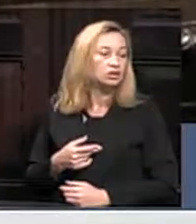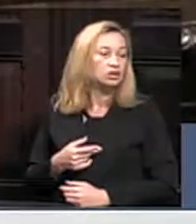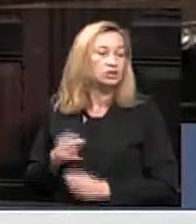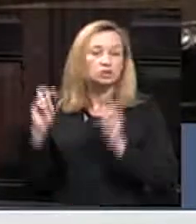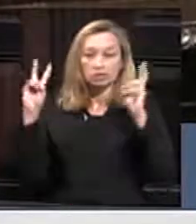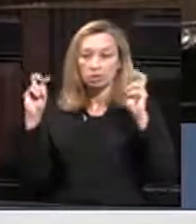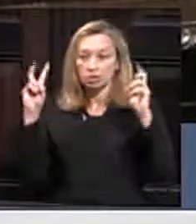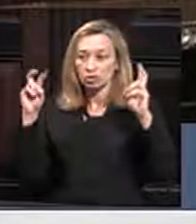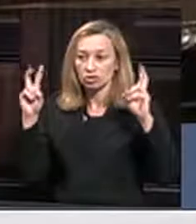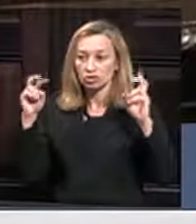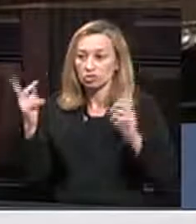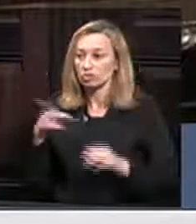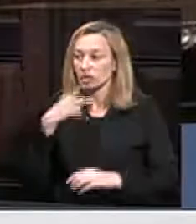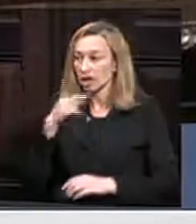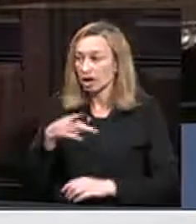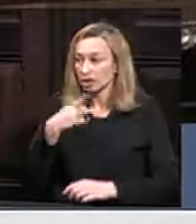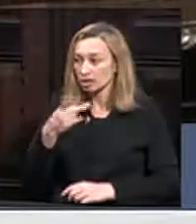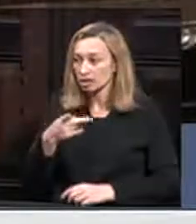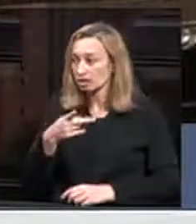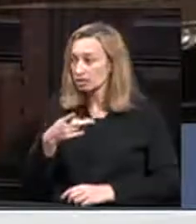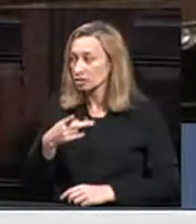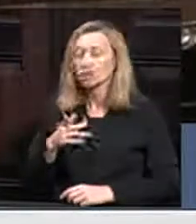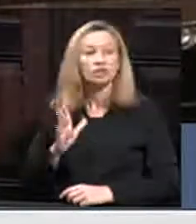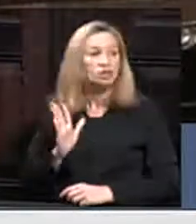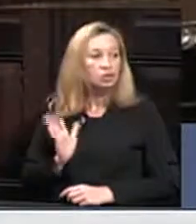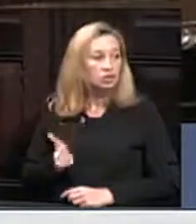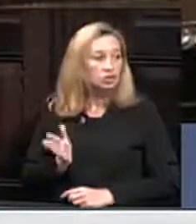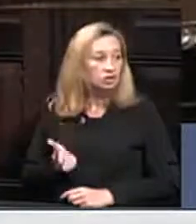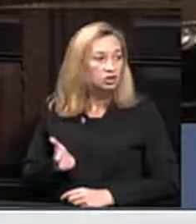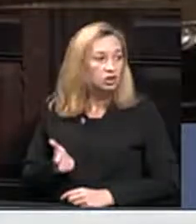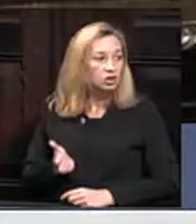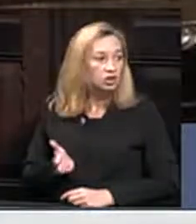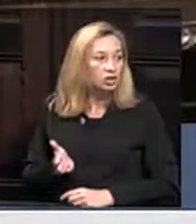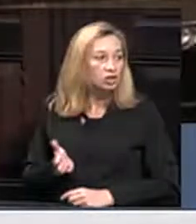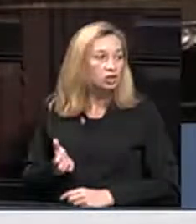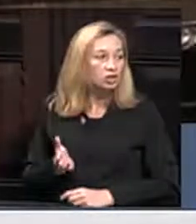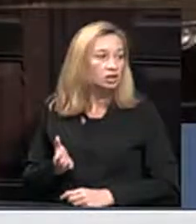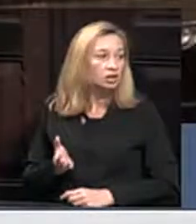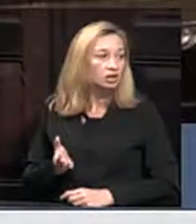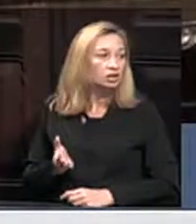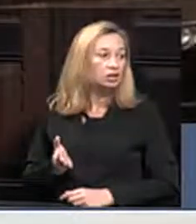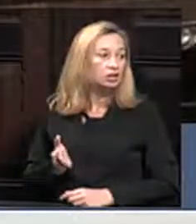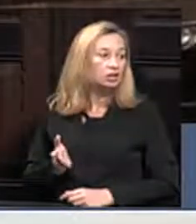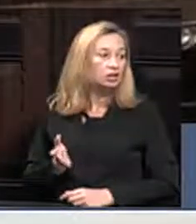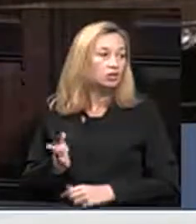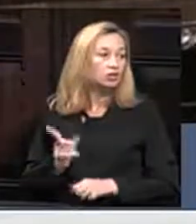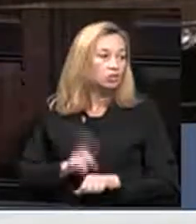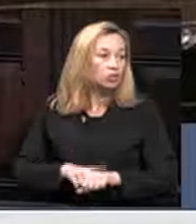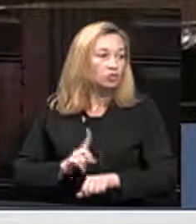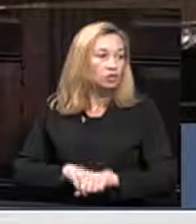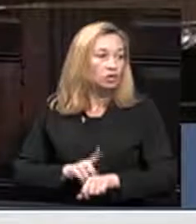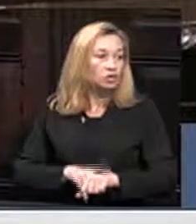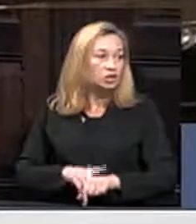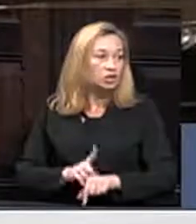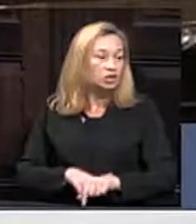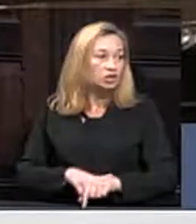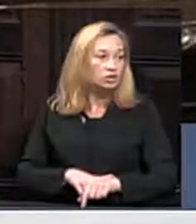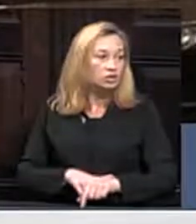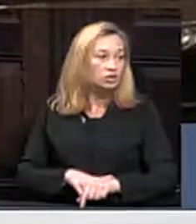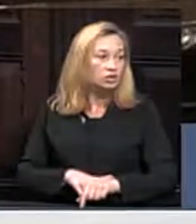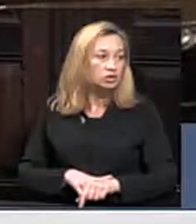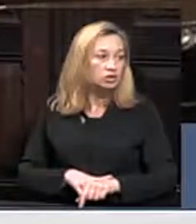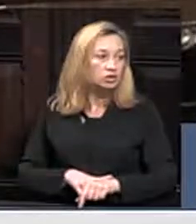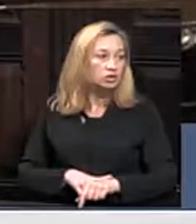pelo relatório conclusivo é que já se faz hora de se tratar da questão da